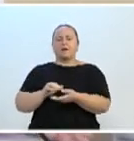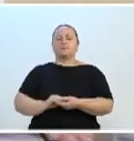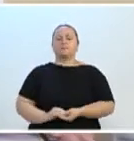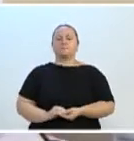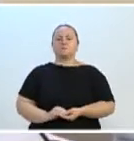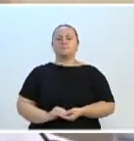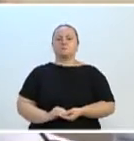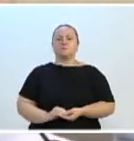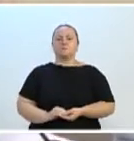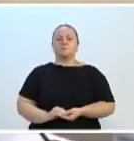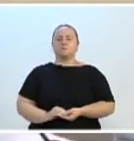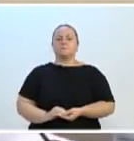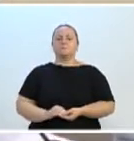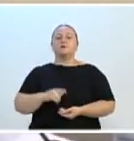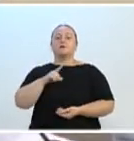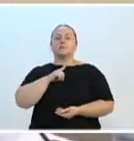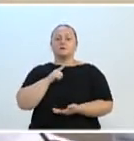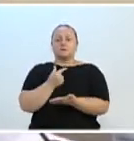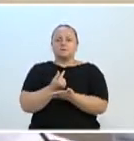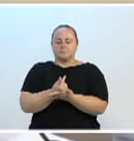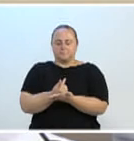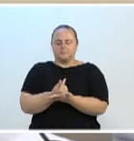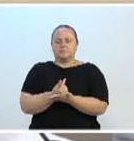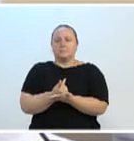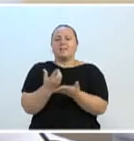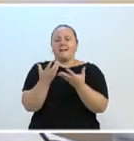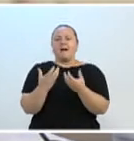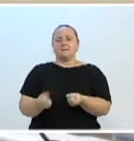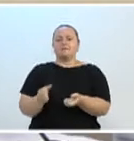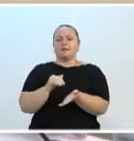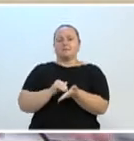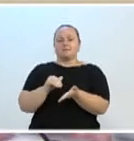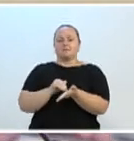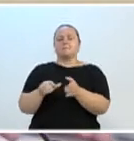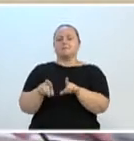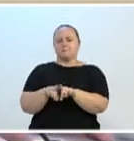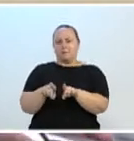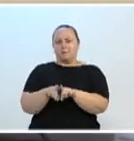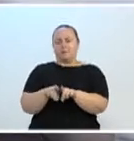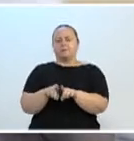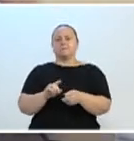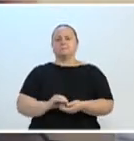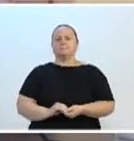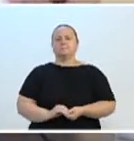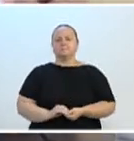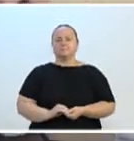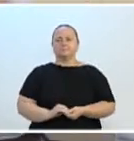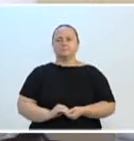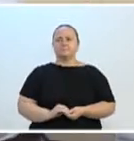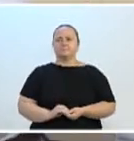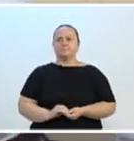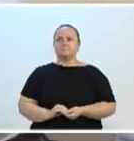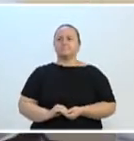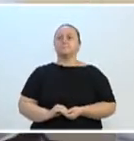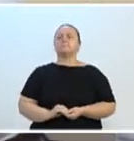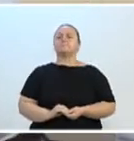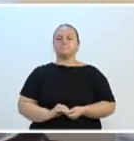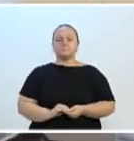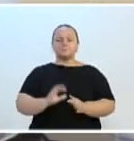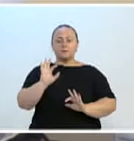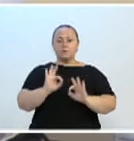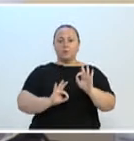segunda secretária, a vereadora Cristiane Marta Loureiro. Então, deixar aqui as instruções